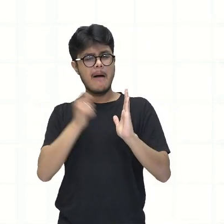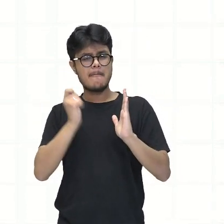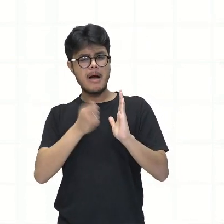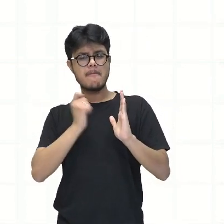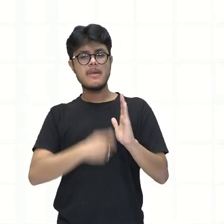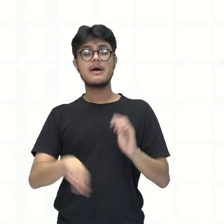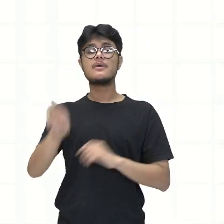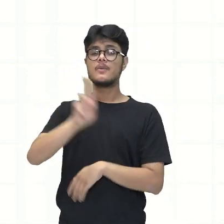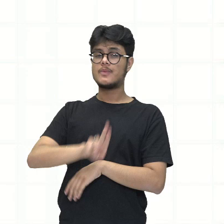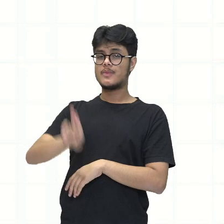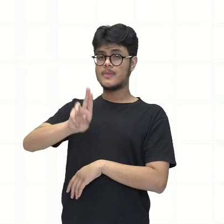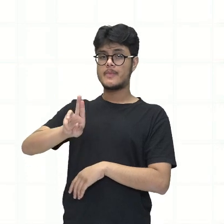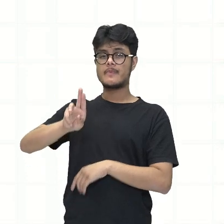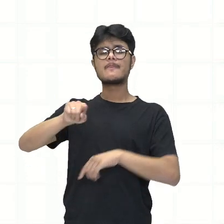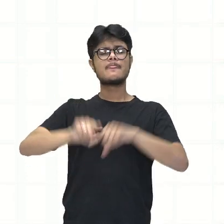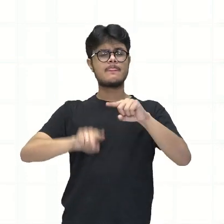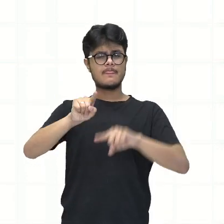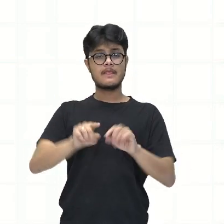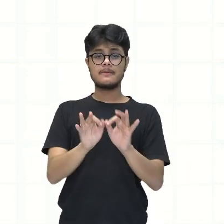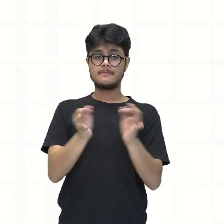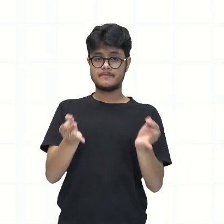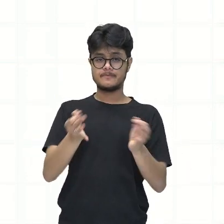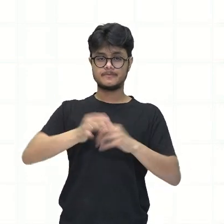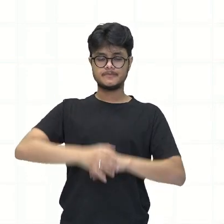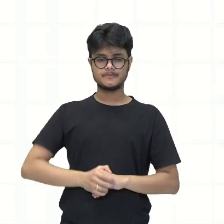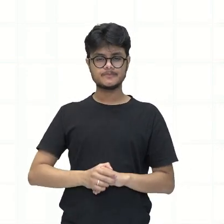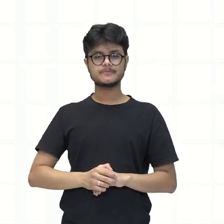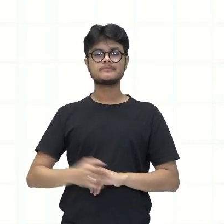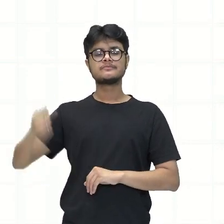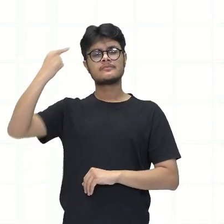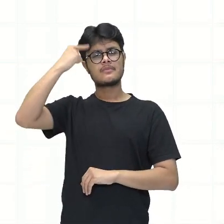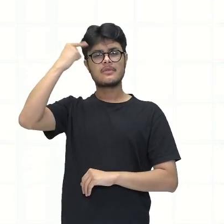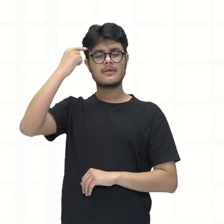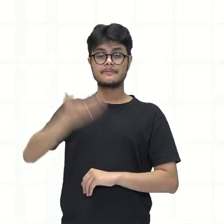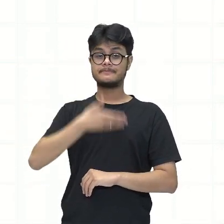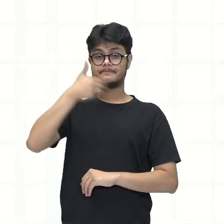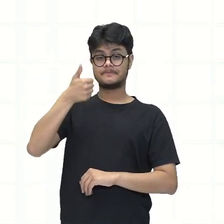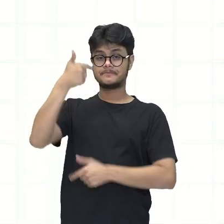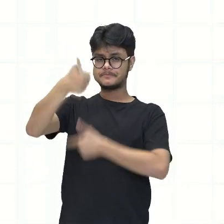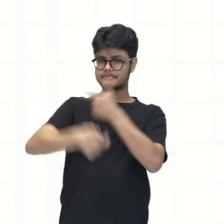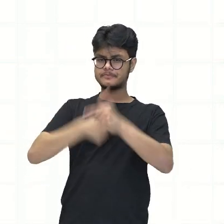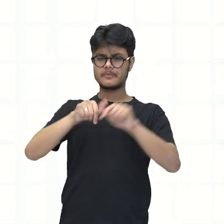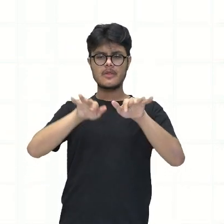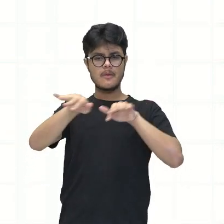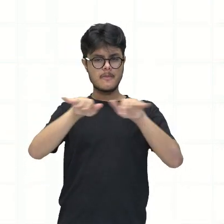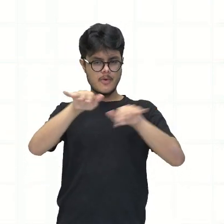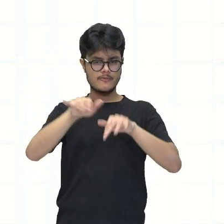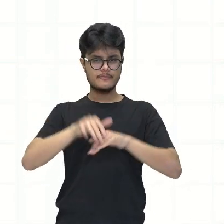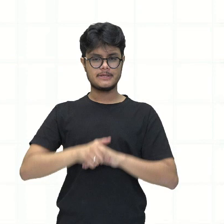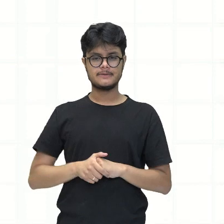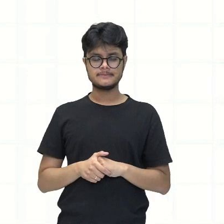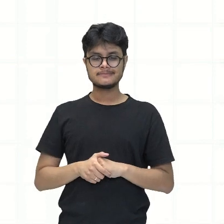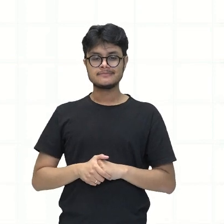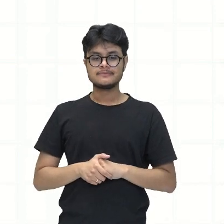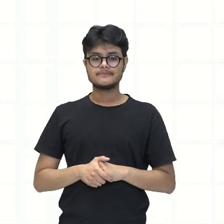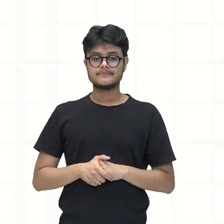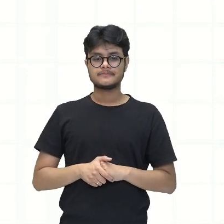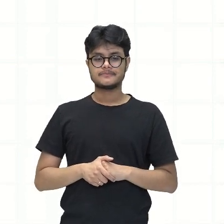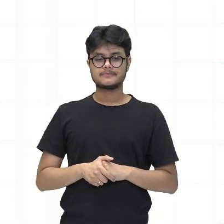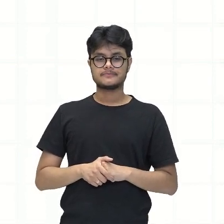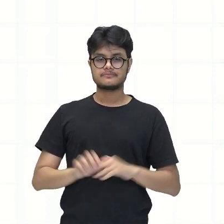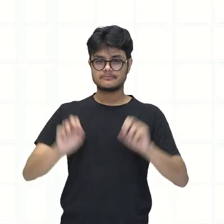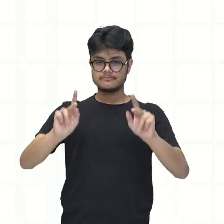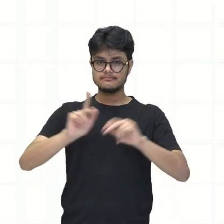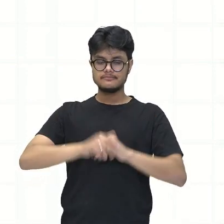de máquinas simples que foram desenvolvidas aí para executar um tipo de movimento,